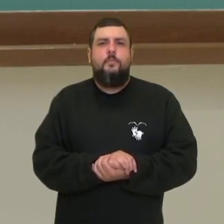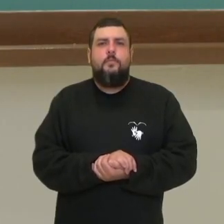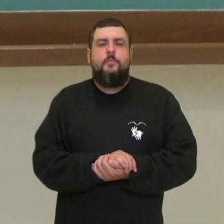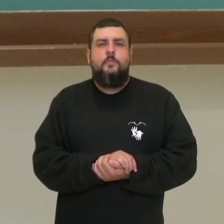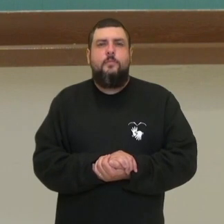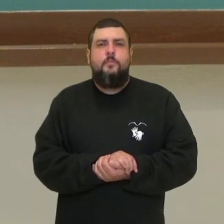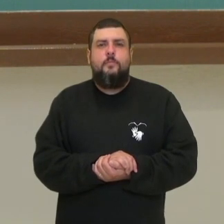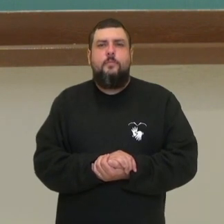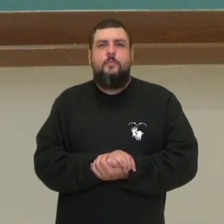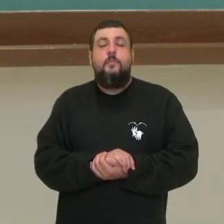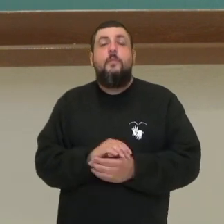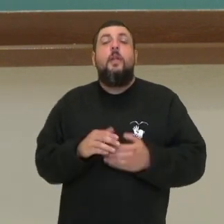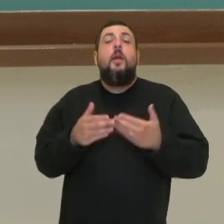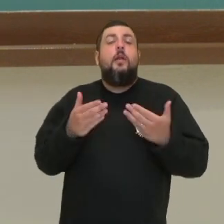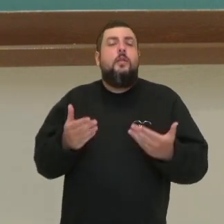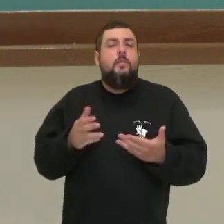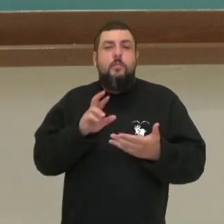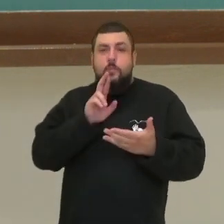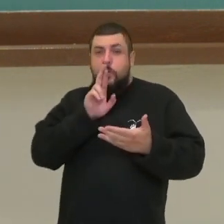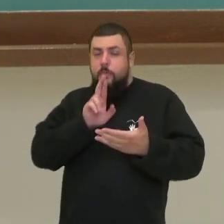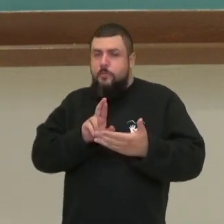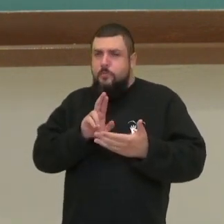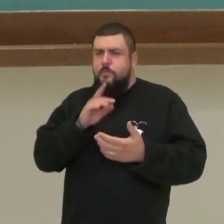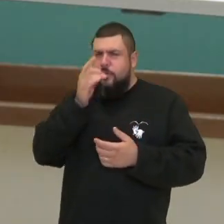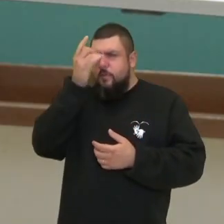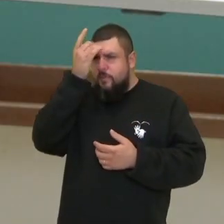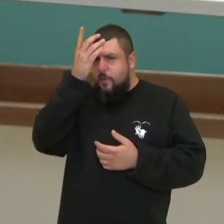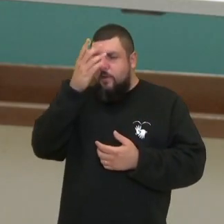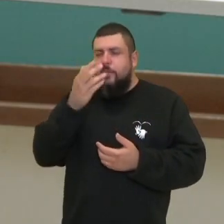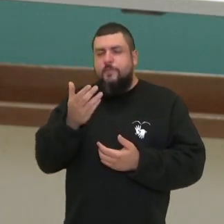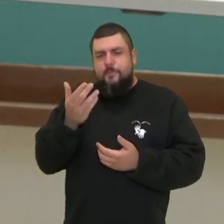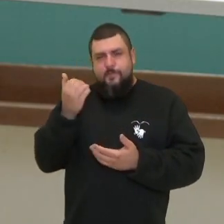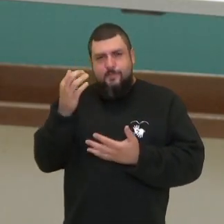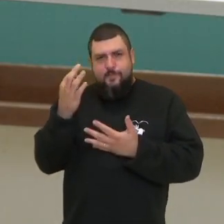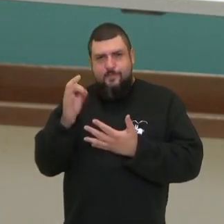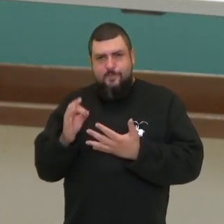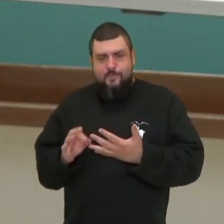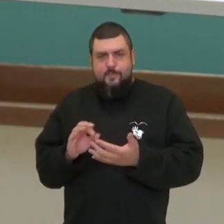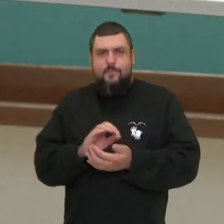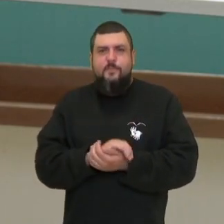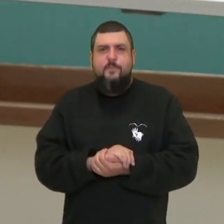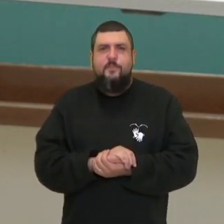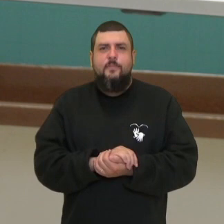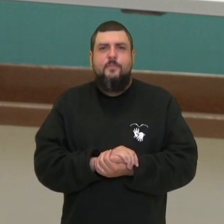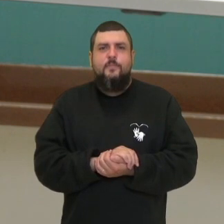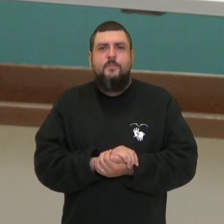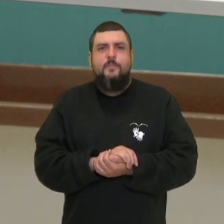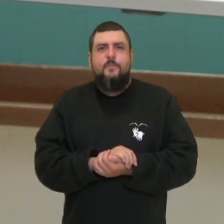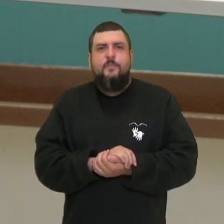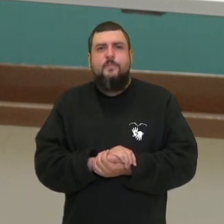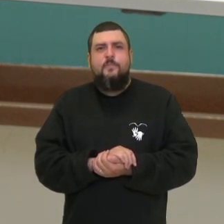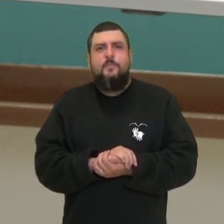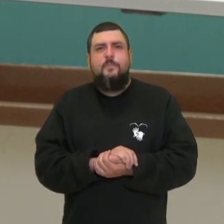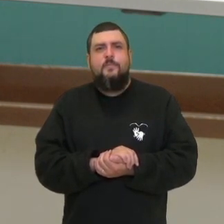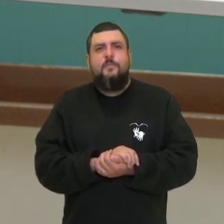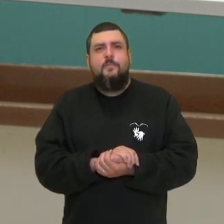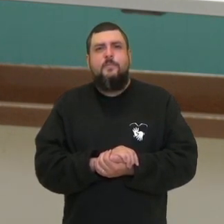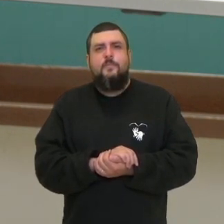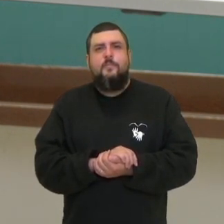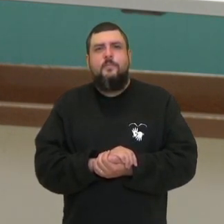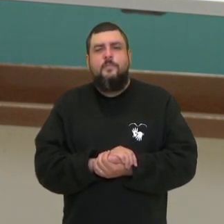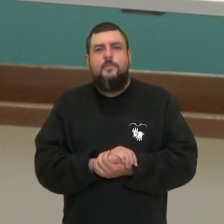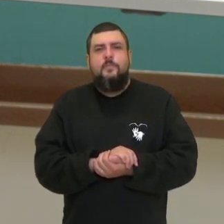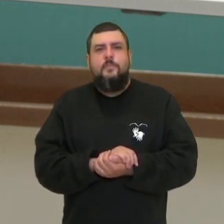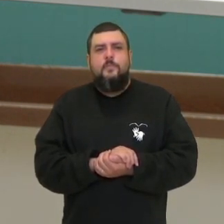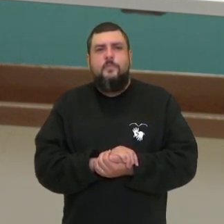aí, pessoal, resolveram? Tava fácil? Então, vamos fazer a correção. Opa, perdão. Então, a situação,